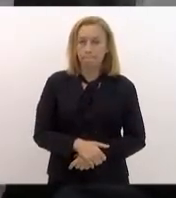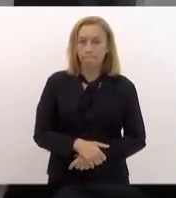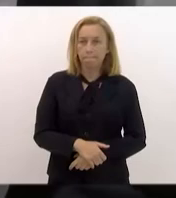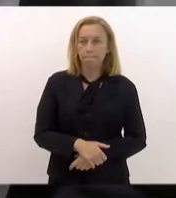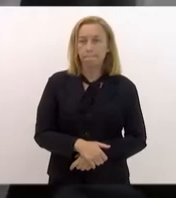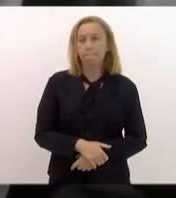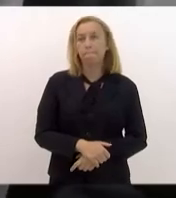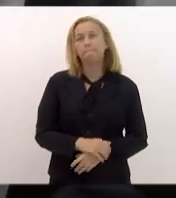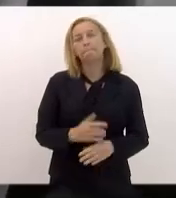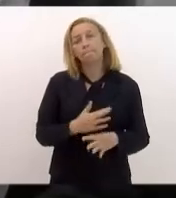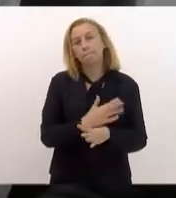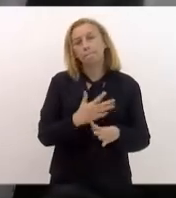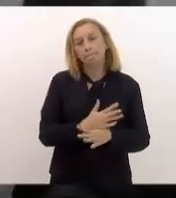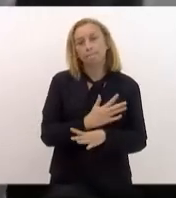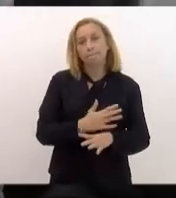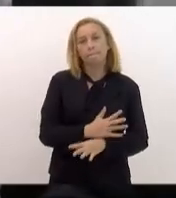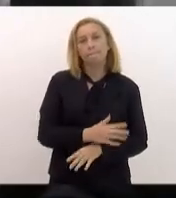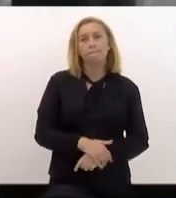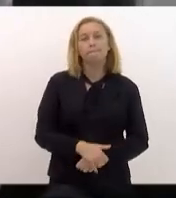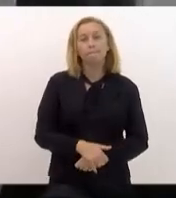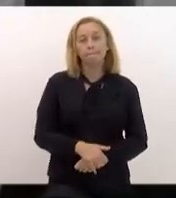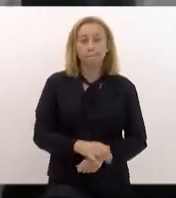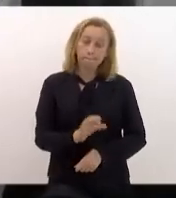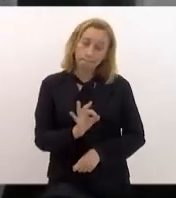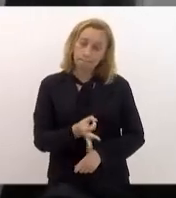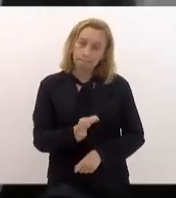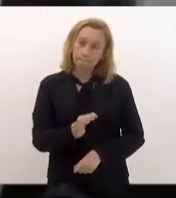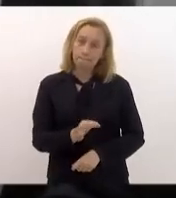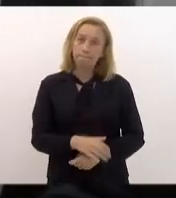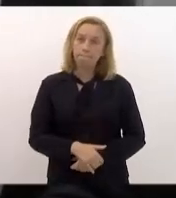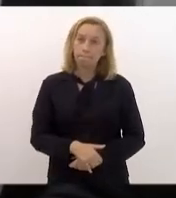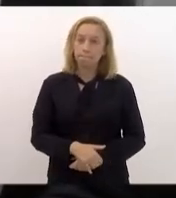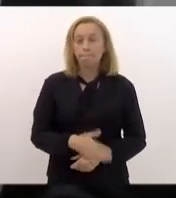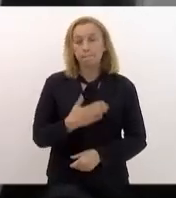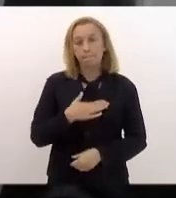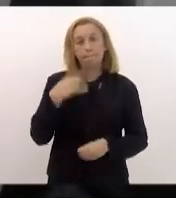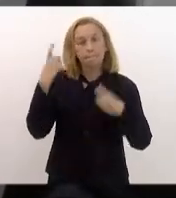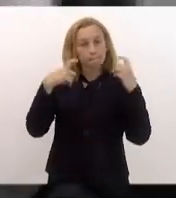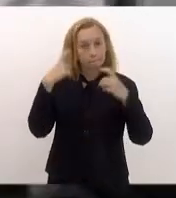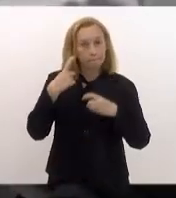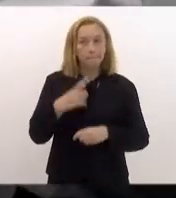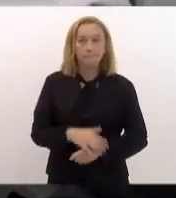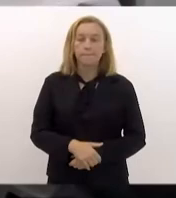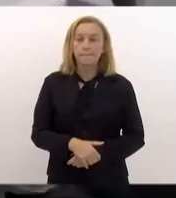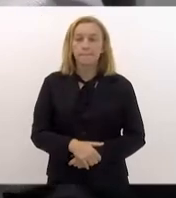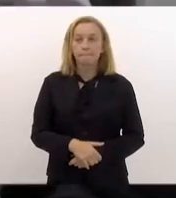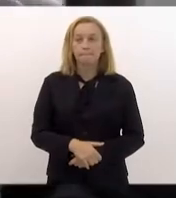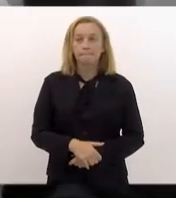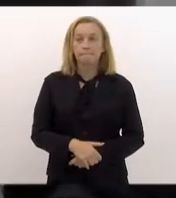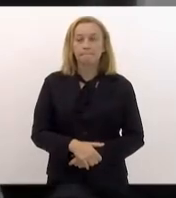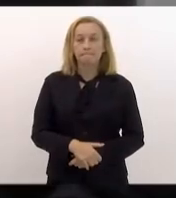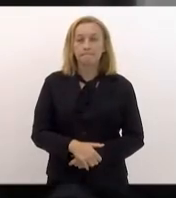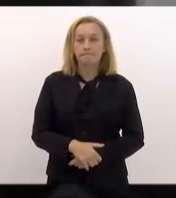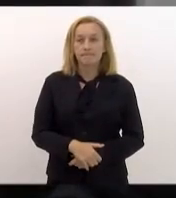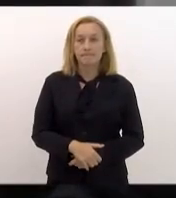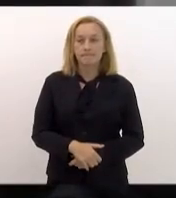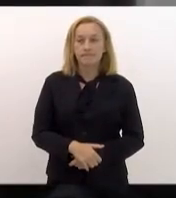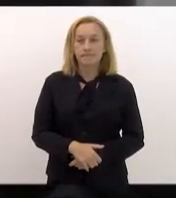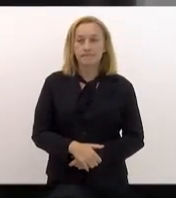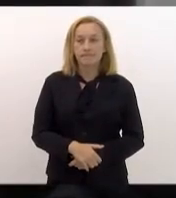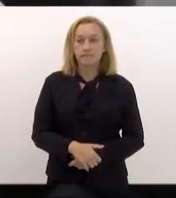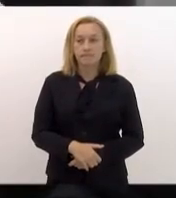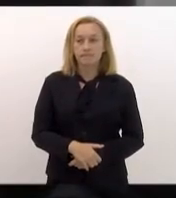cidades. E aí é claro que é onde vem a minha preocupação. Senão você, de repente, passa a ter